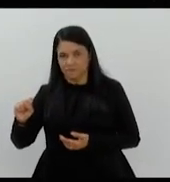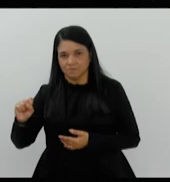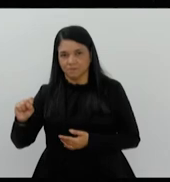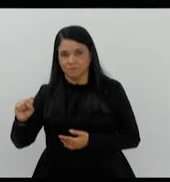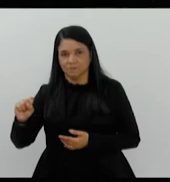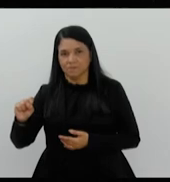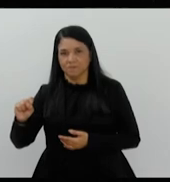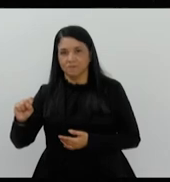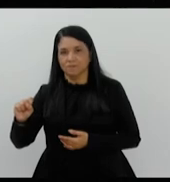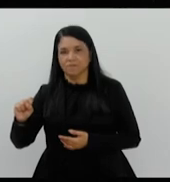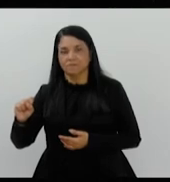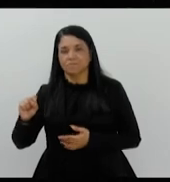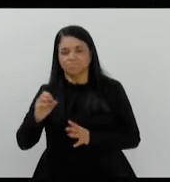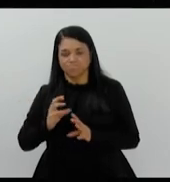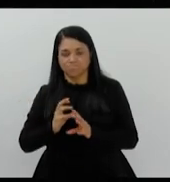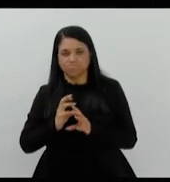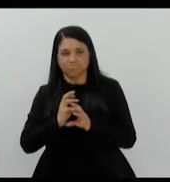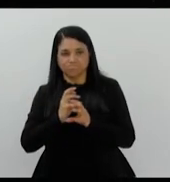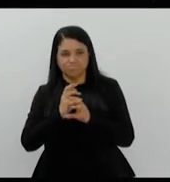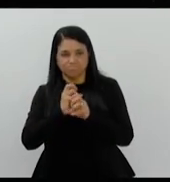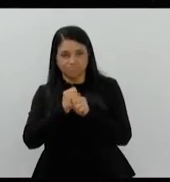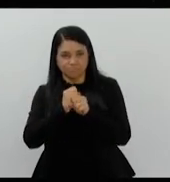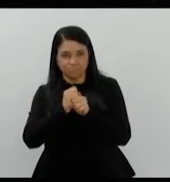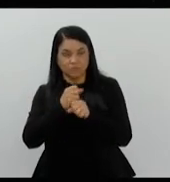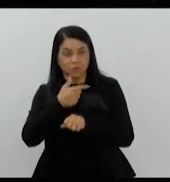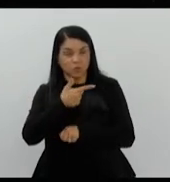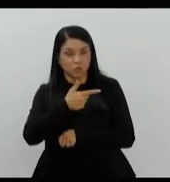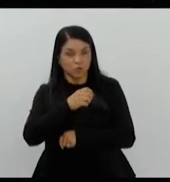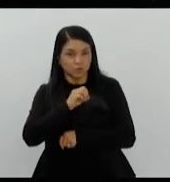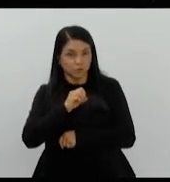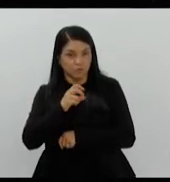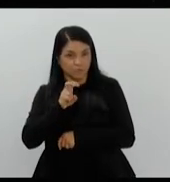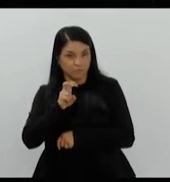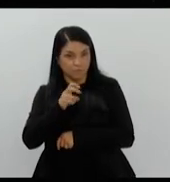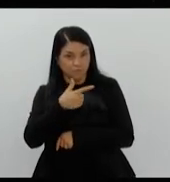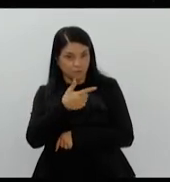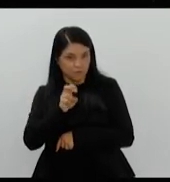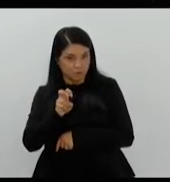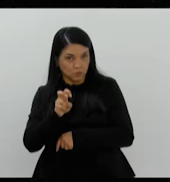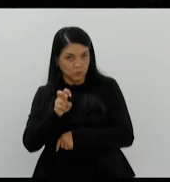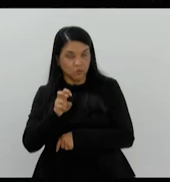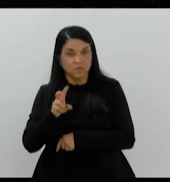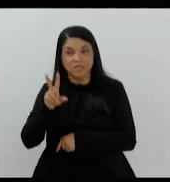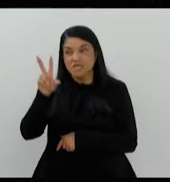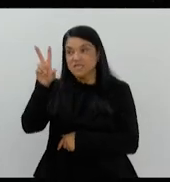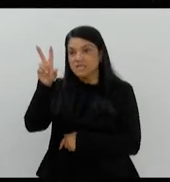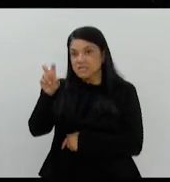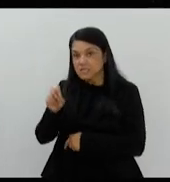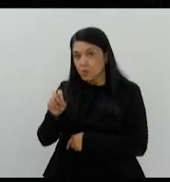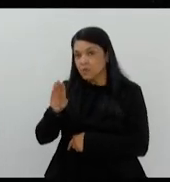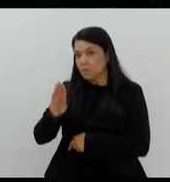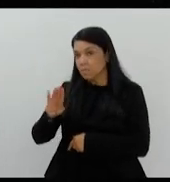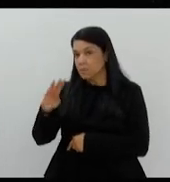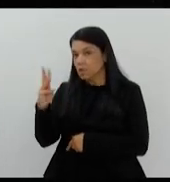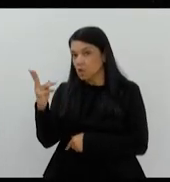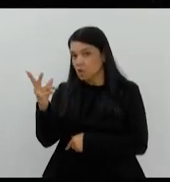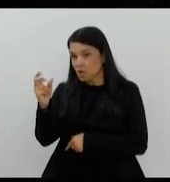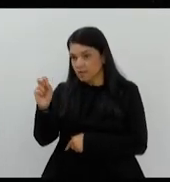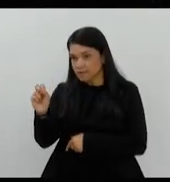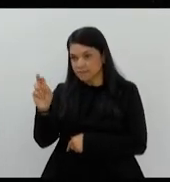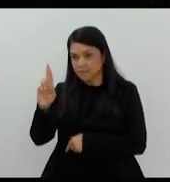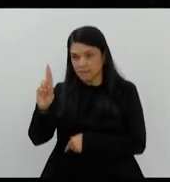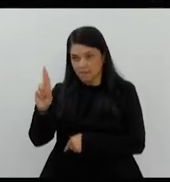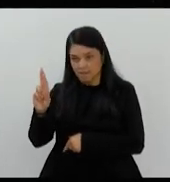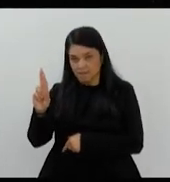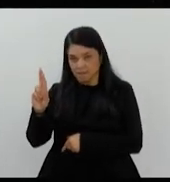foi na ordem prevista para 2025 de 50 bilhões de reais, previsão da arrecadação